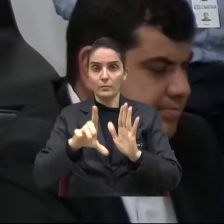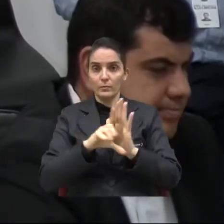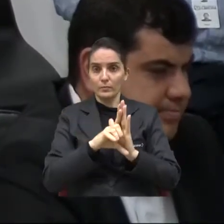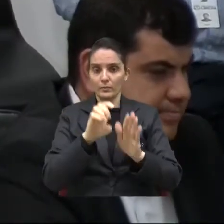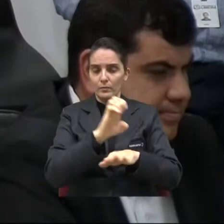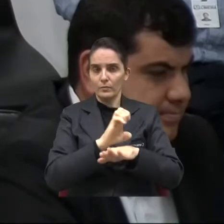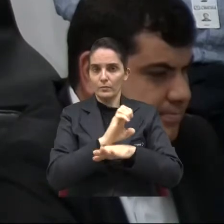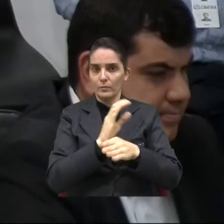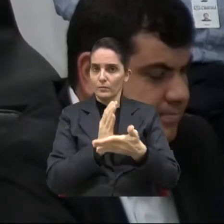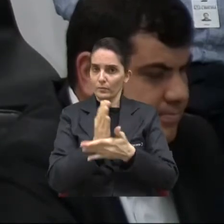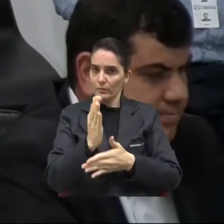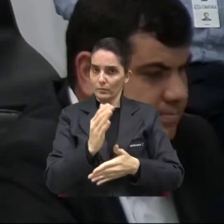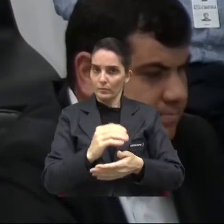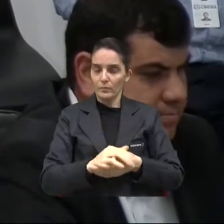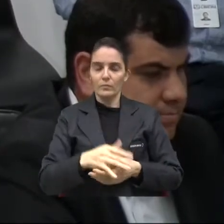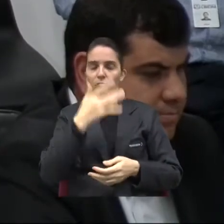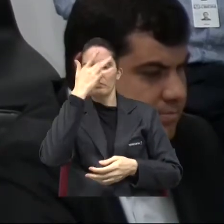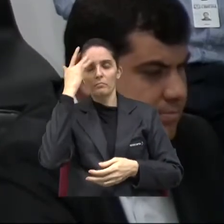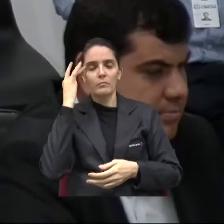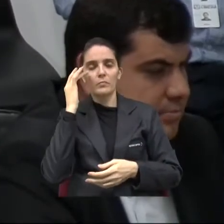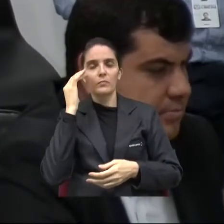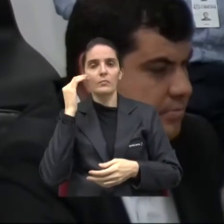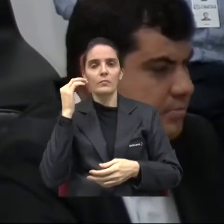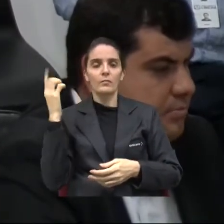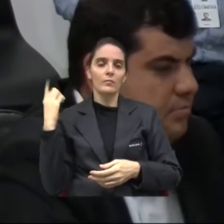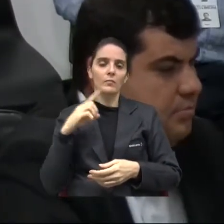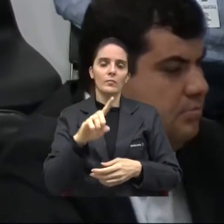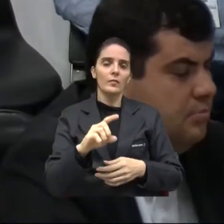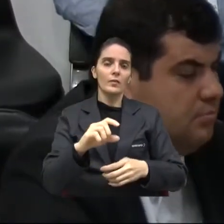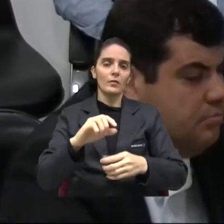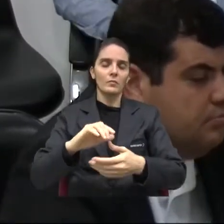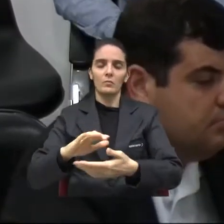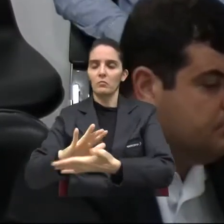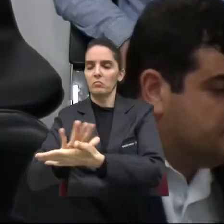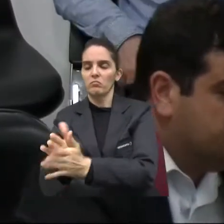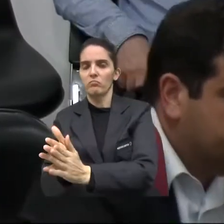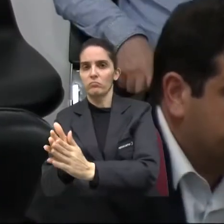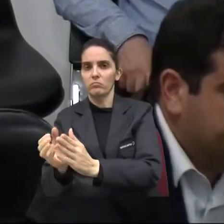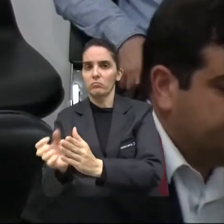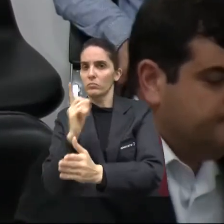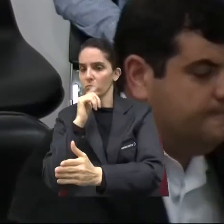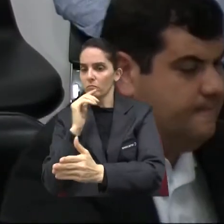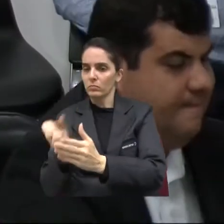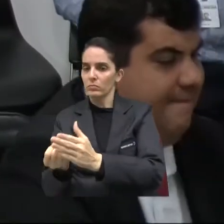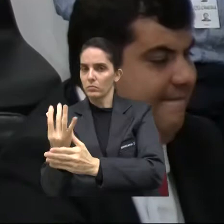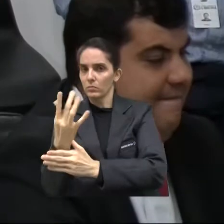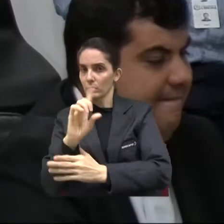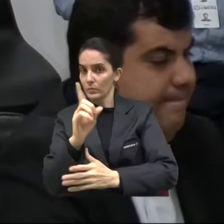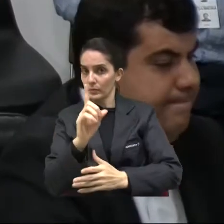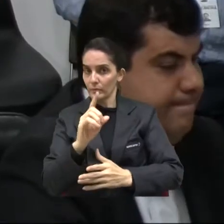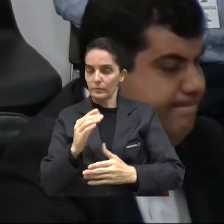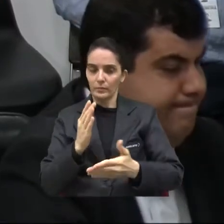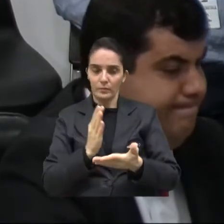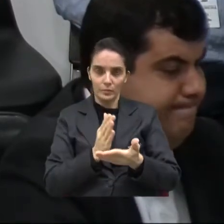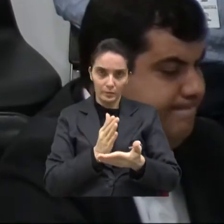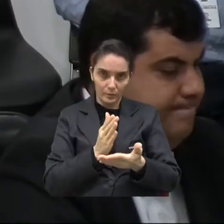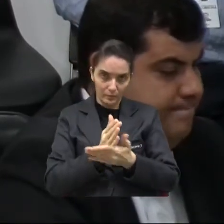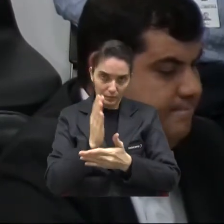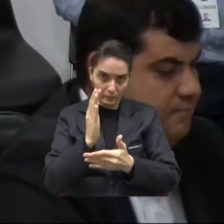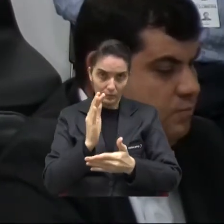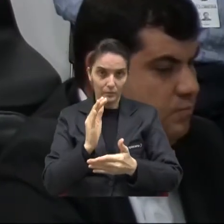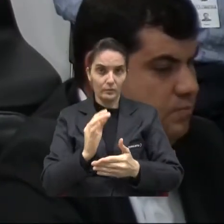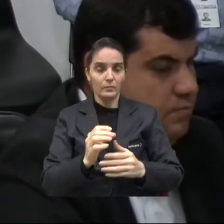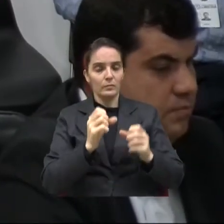chegar lá, o investidor chegar lá e destruir uma nascente. Ninguém está aprovando isso, nós estamos apenas aprovando, dizendo para o investidor,